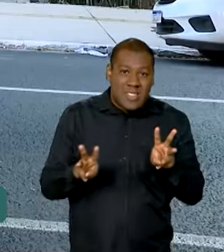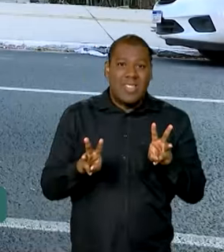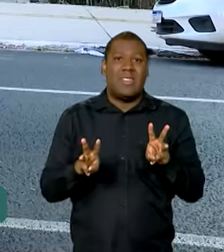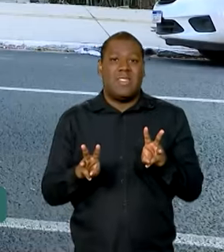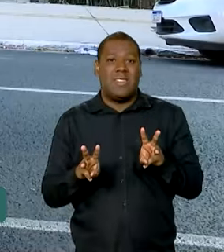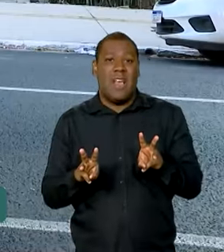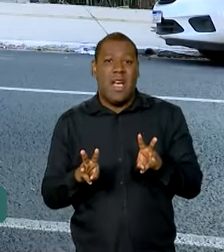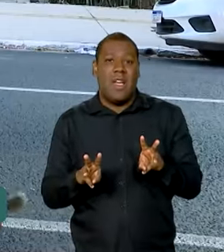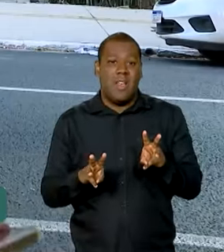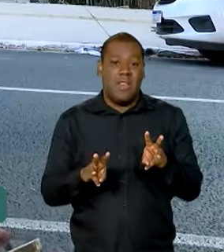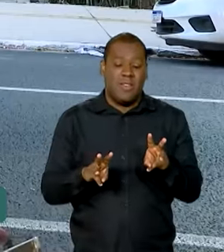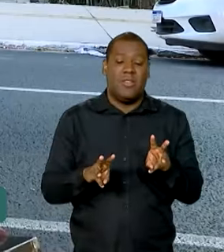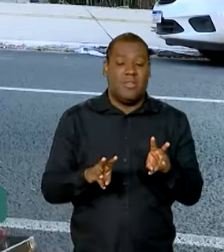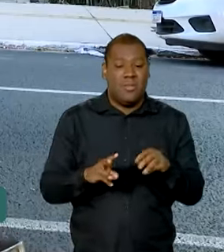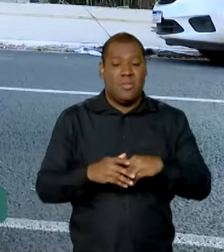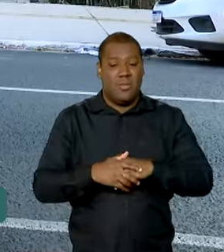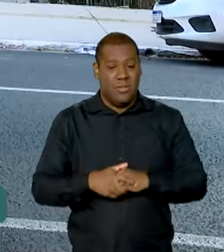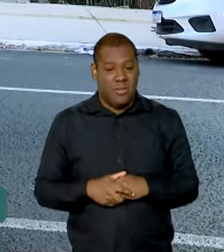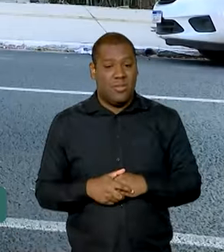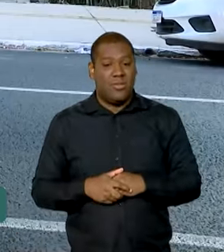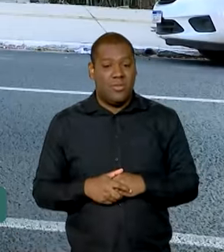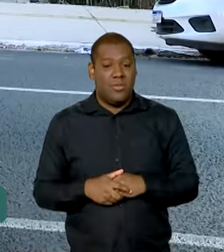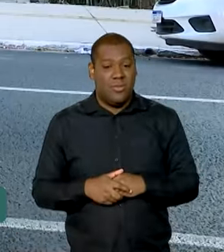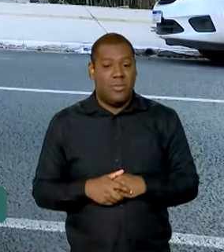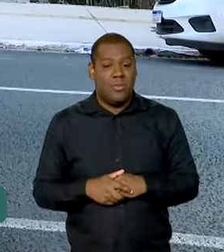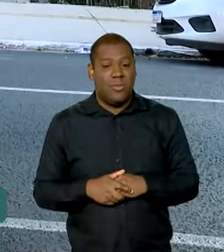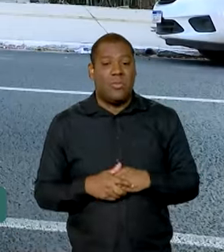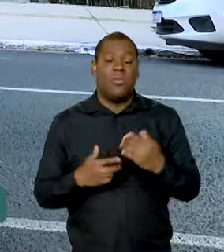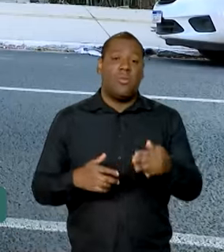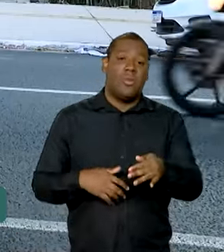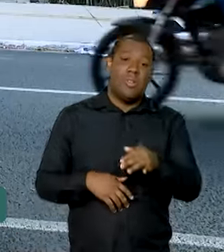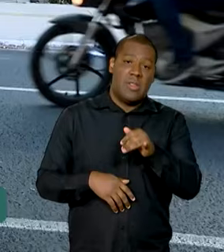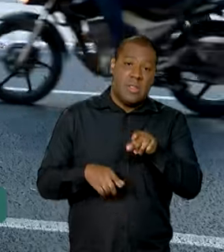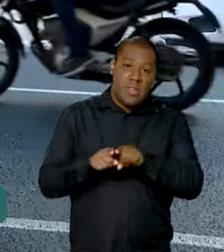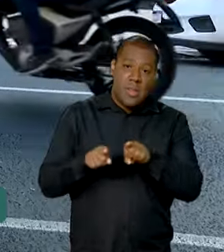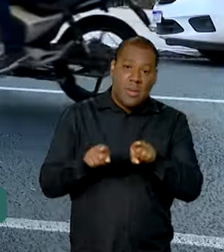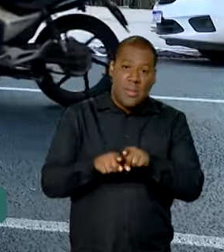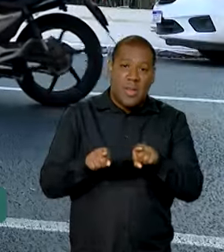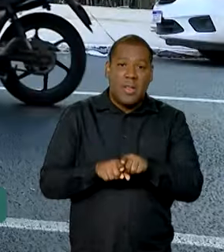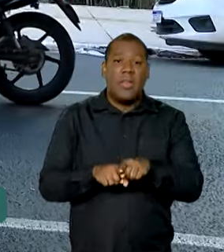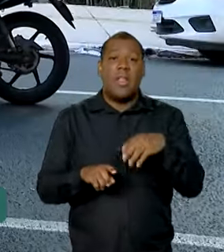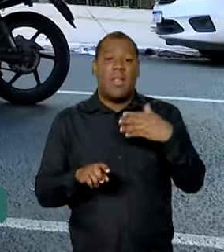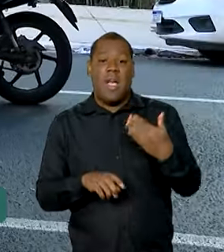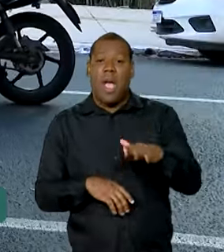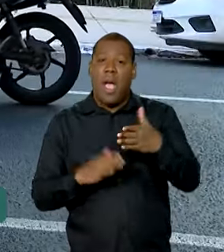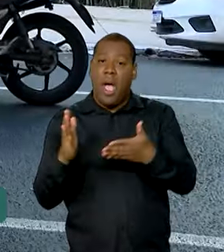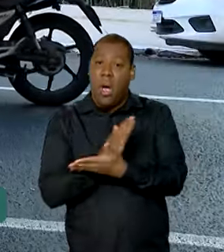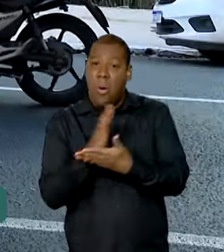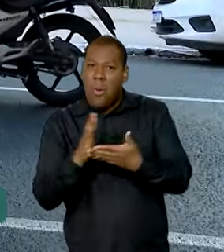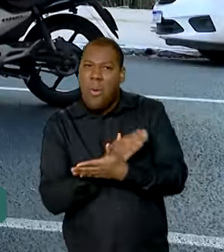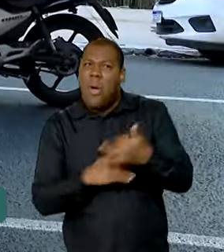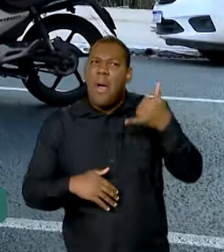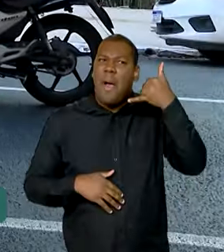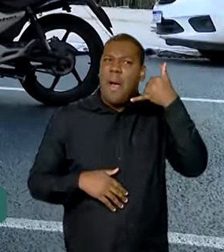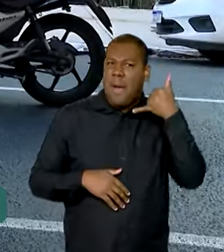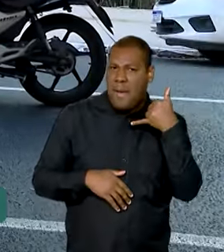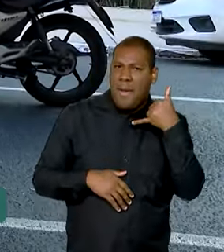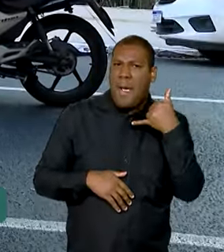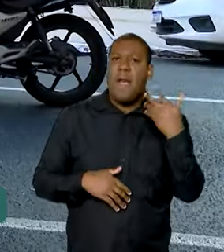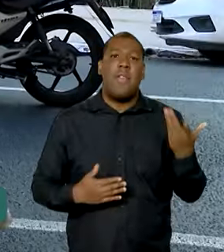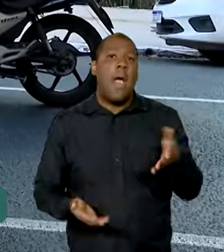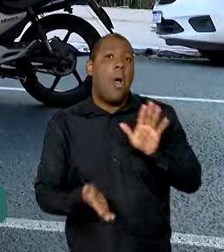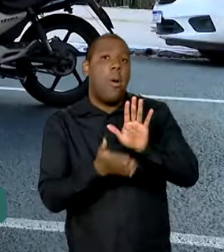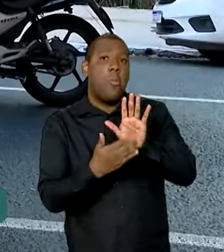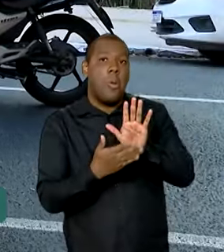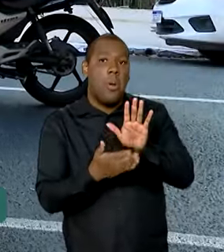também ao receber ligações oferecendo produtos ou serviços, lembrando que o telemarketing ele é feito apenas por